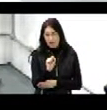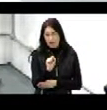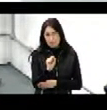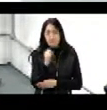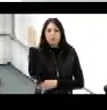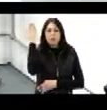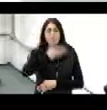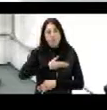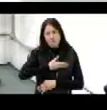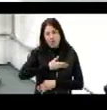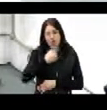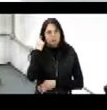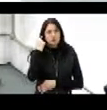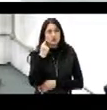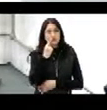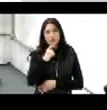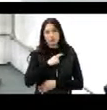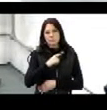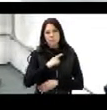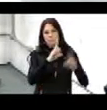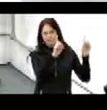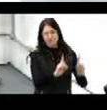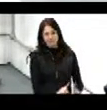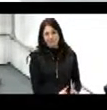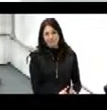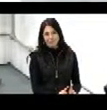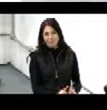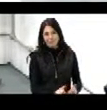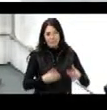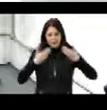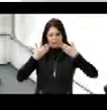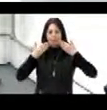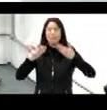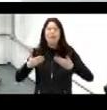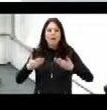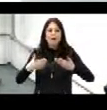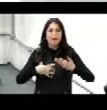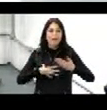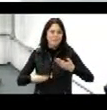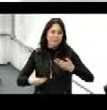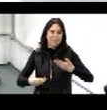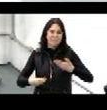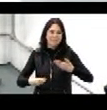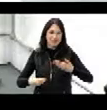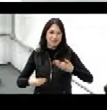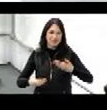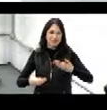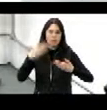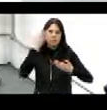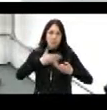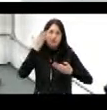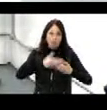comprovar que seu filho tem deficiência, expor ao seu filho mais essa situação.